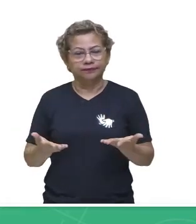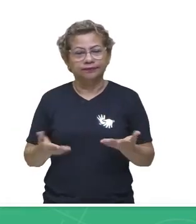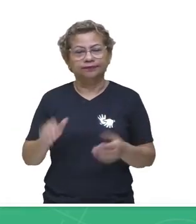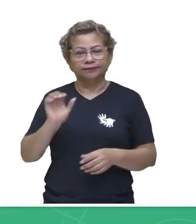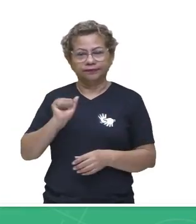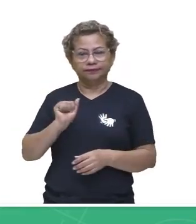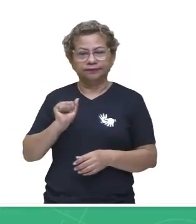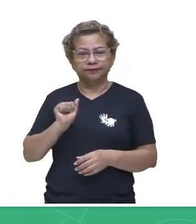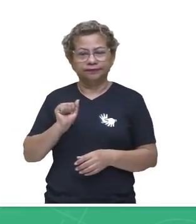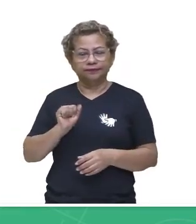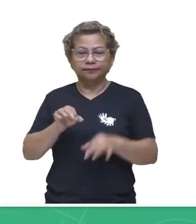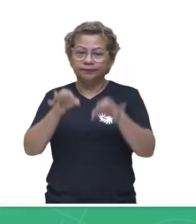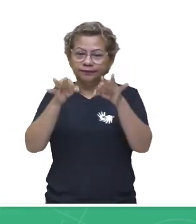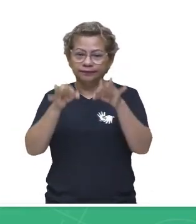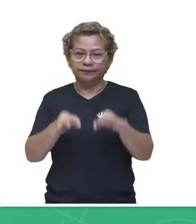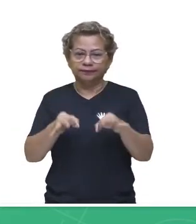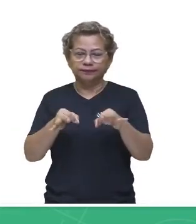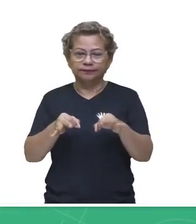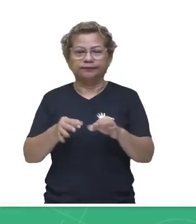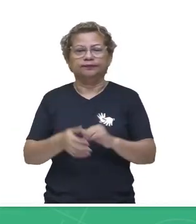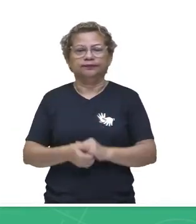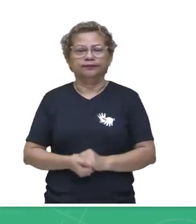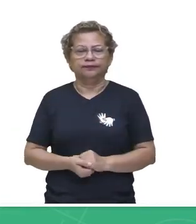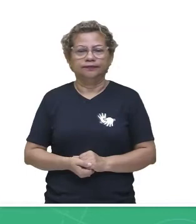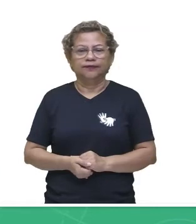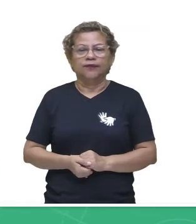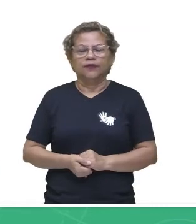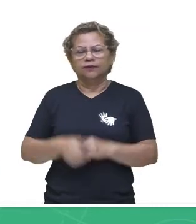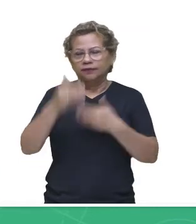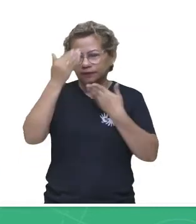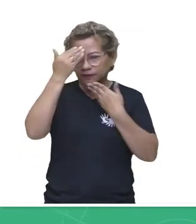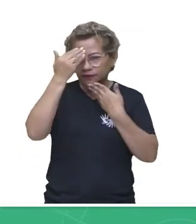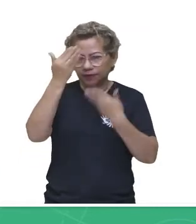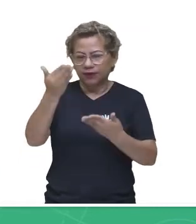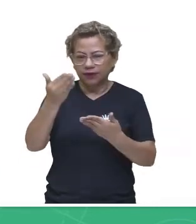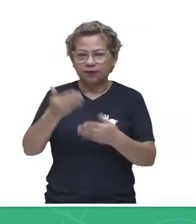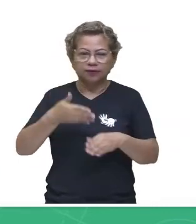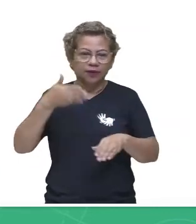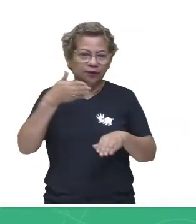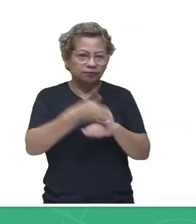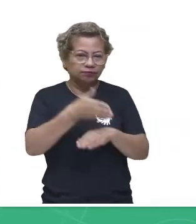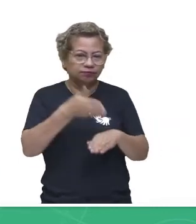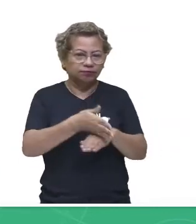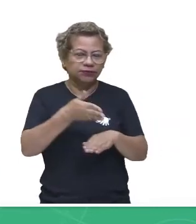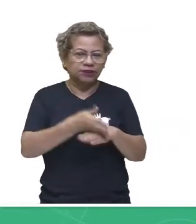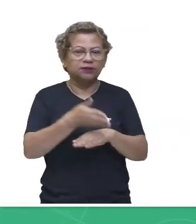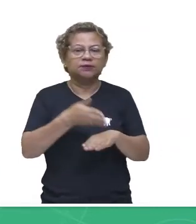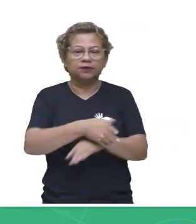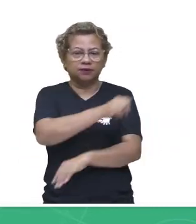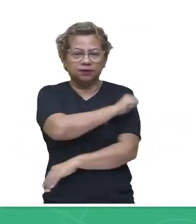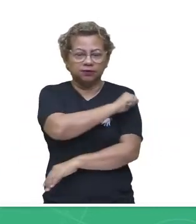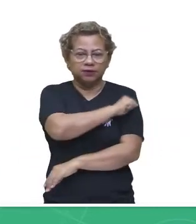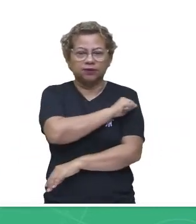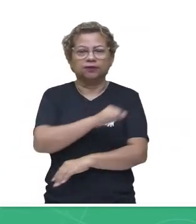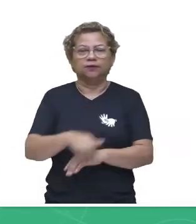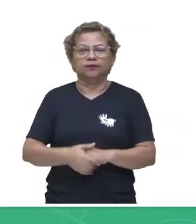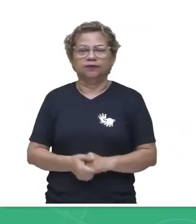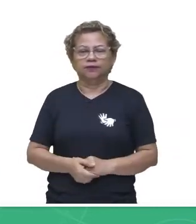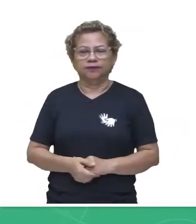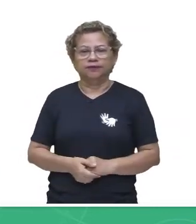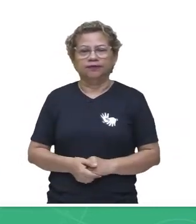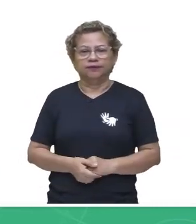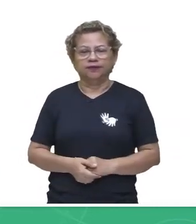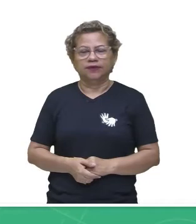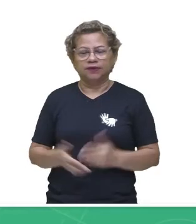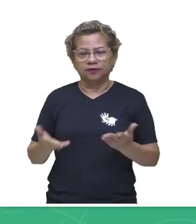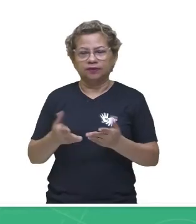alternativa A na questão 24. Agradeço a participação de todas no Exercitando, na correção do Exercitando de Geografia. E vocês vão